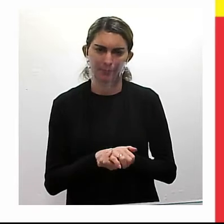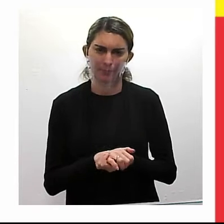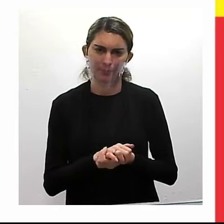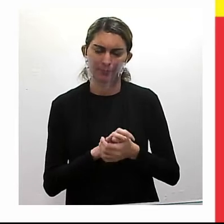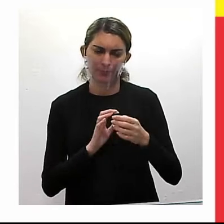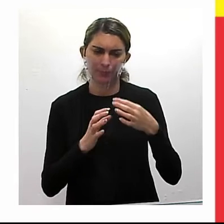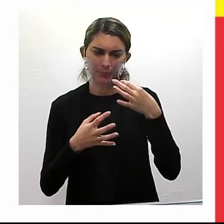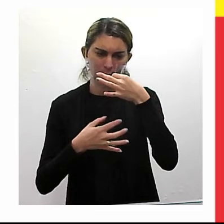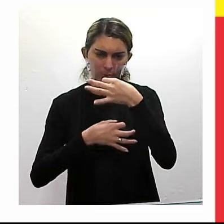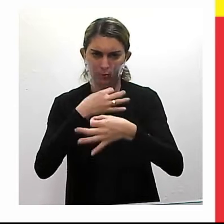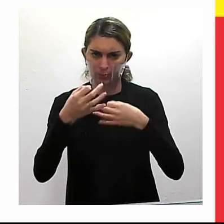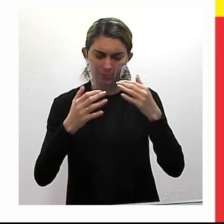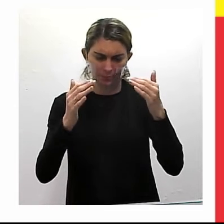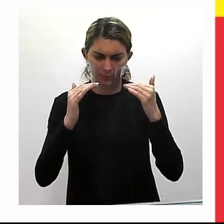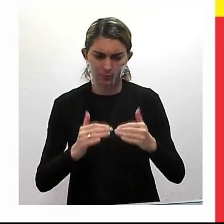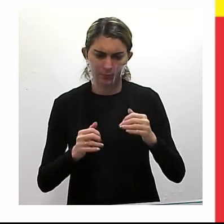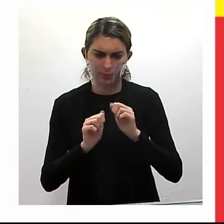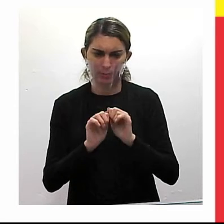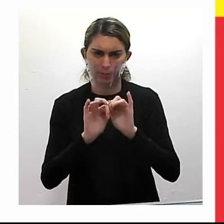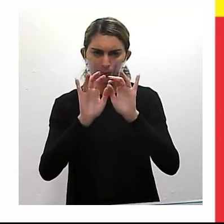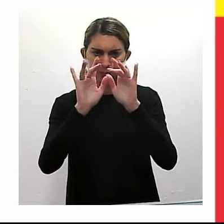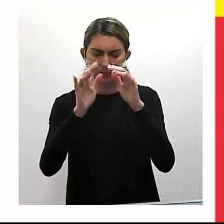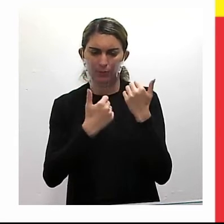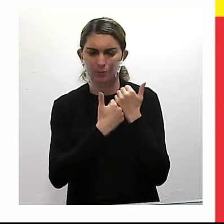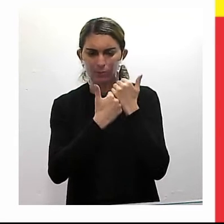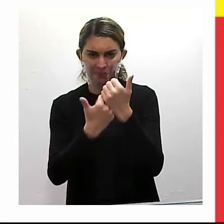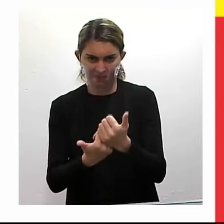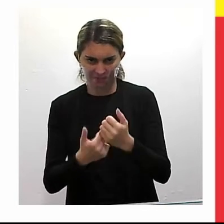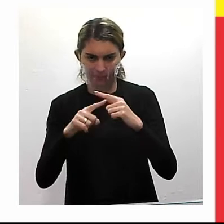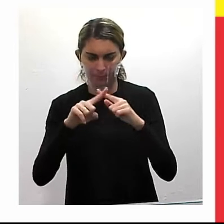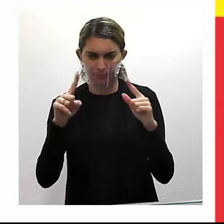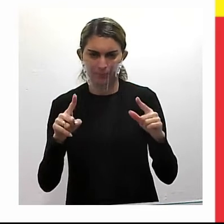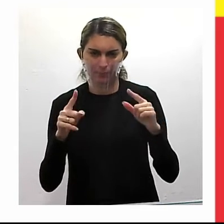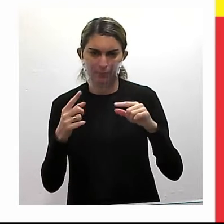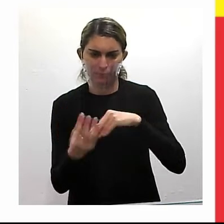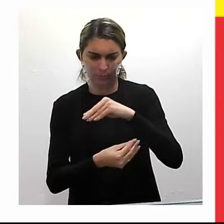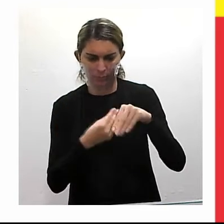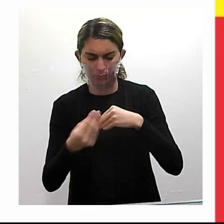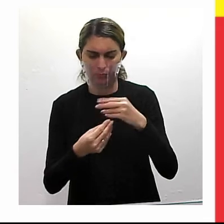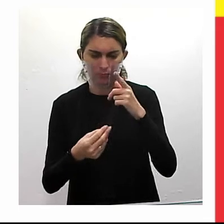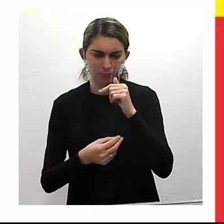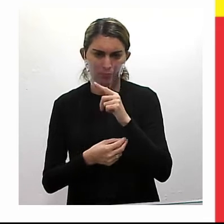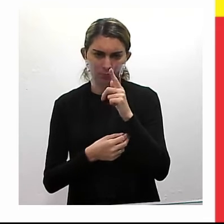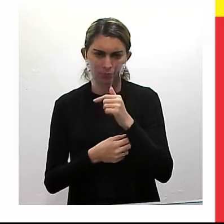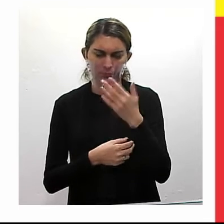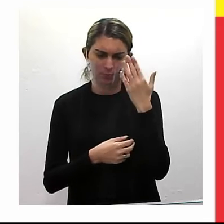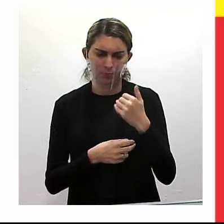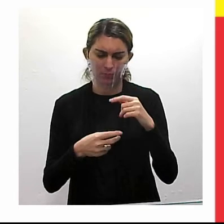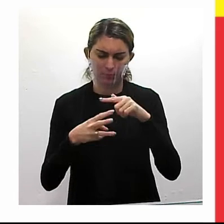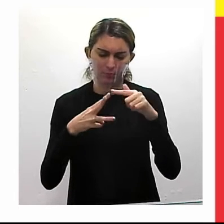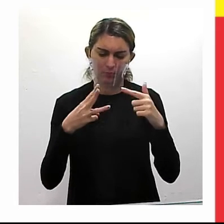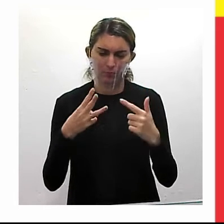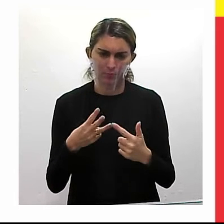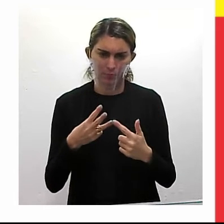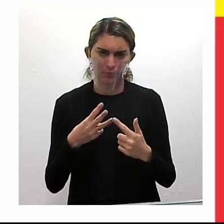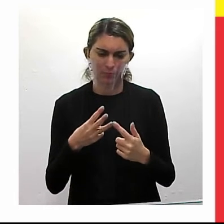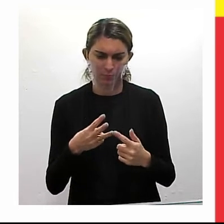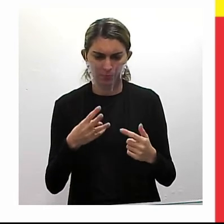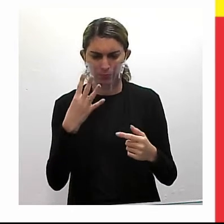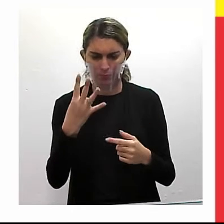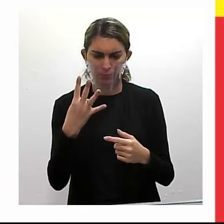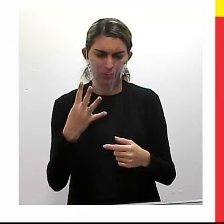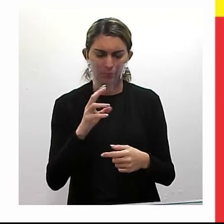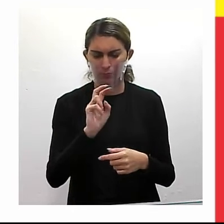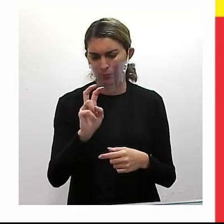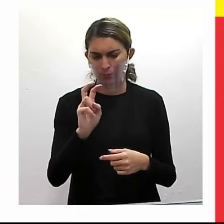entre as opções abaixo, né, os gases representados o mais solúvel em água. Então, ele quer saber desses 3 gases, esses 4 gases, não 4 não, 5,